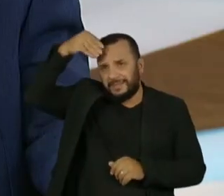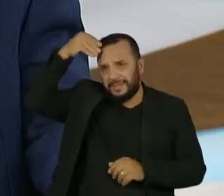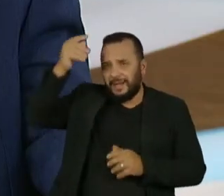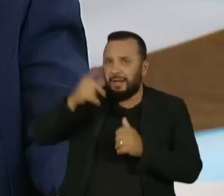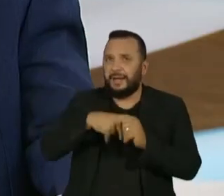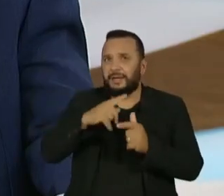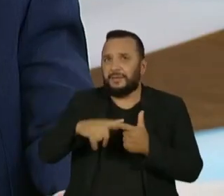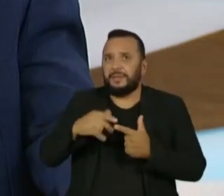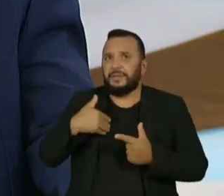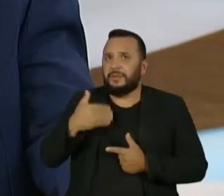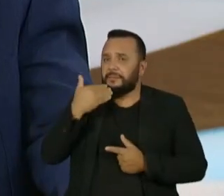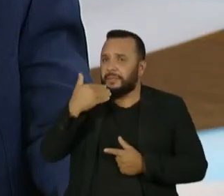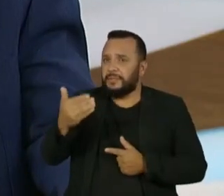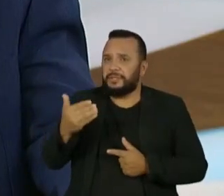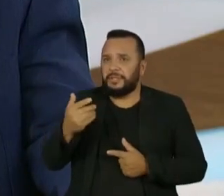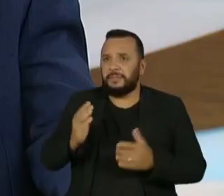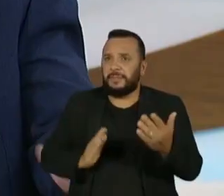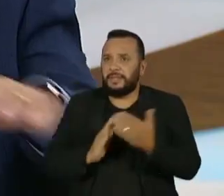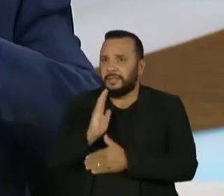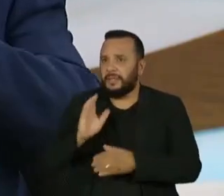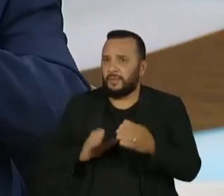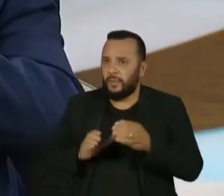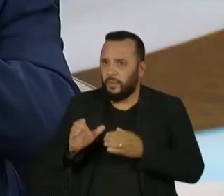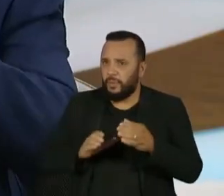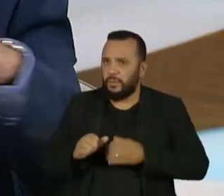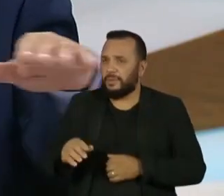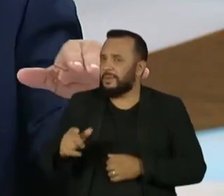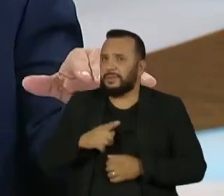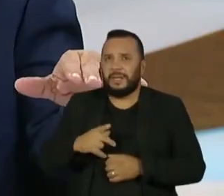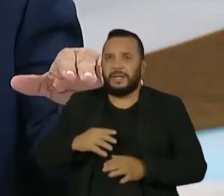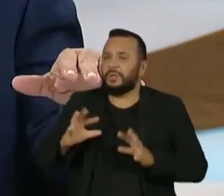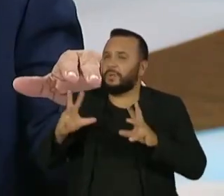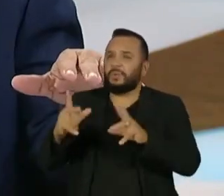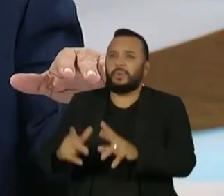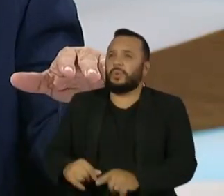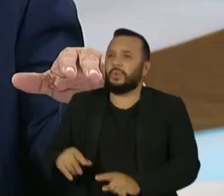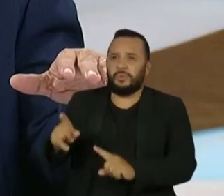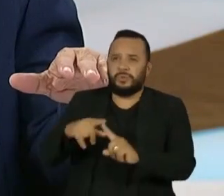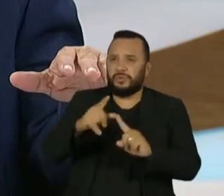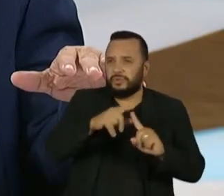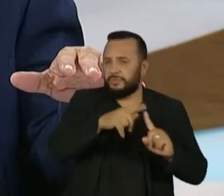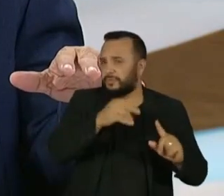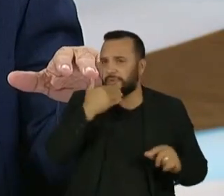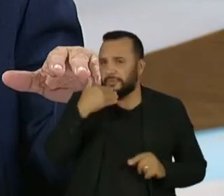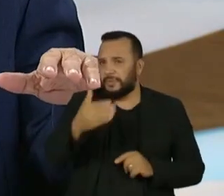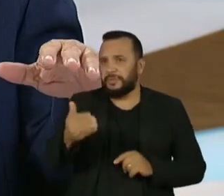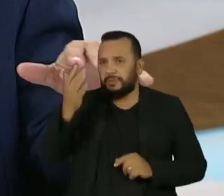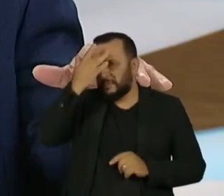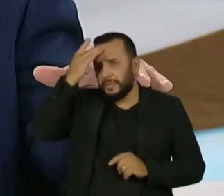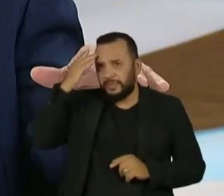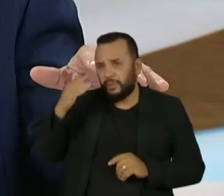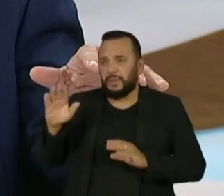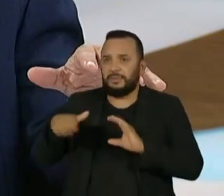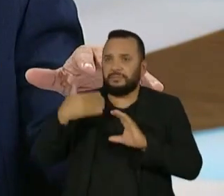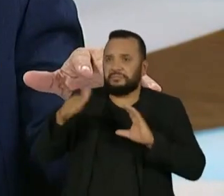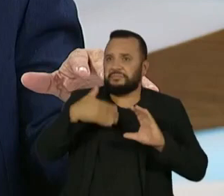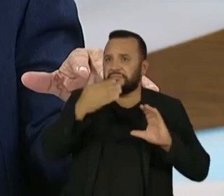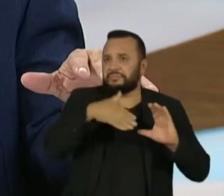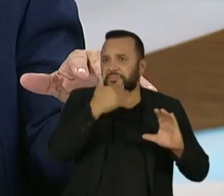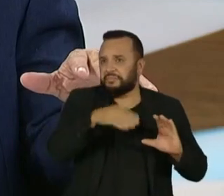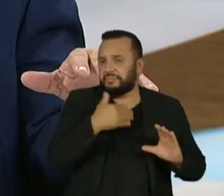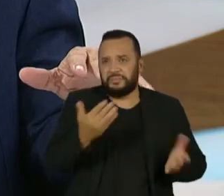de pedido para passar num concurso público. Você recebe todo tipo de pedido de eleitor, de pessoas que têm ligação com